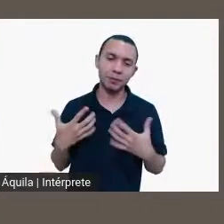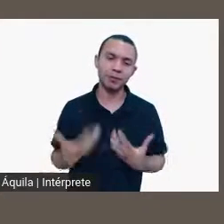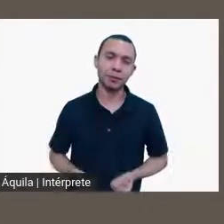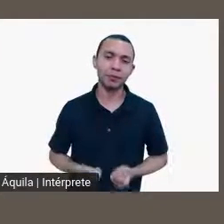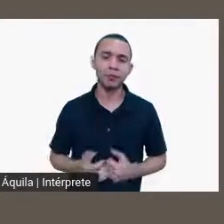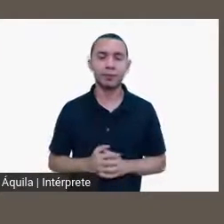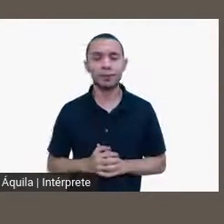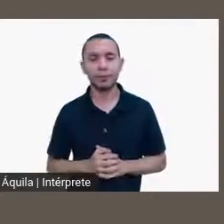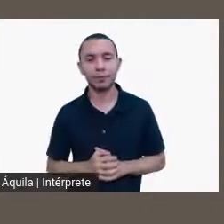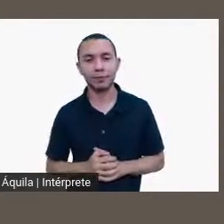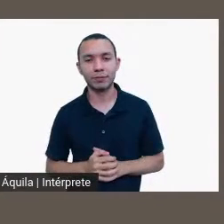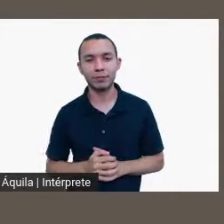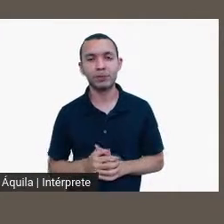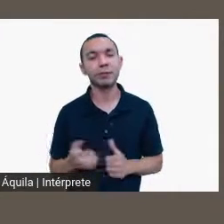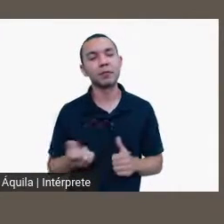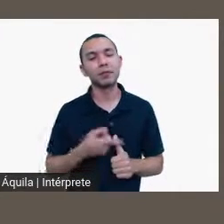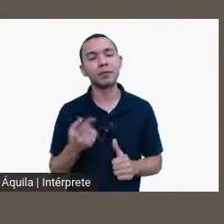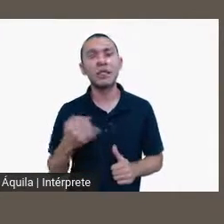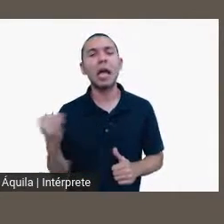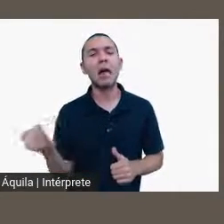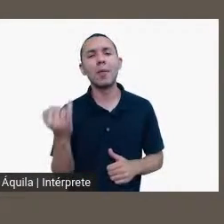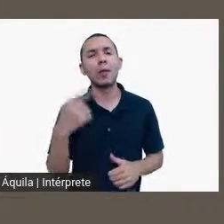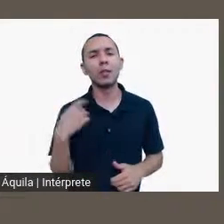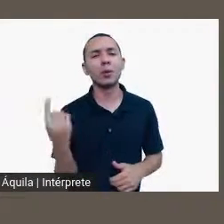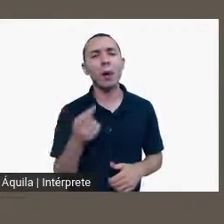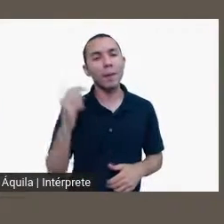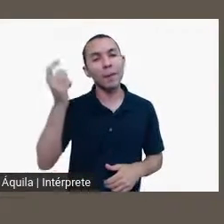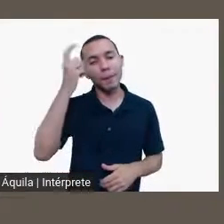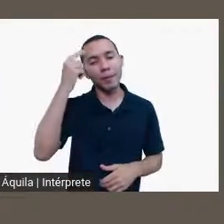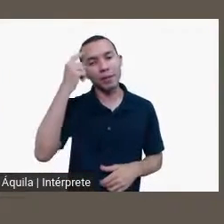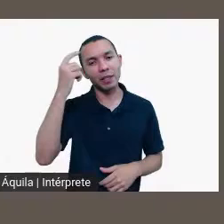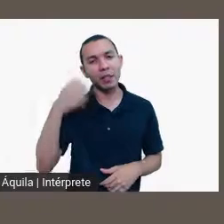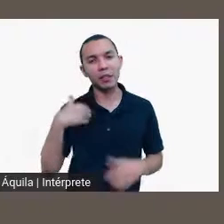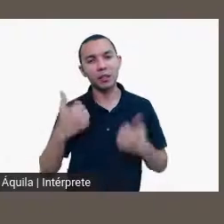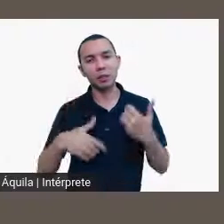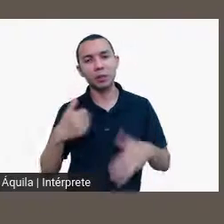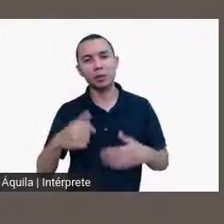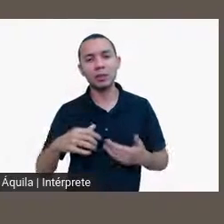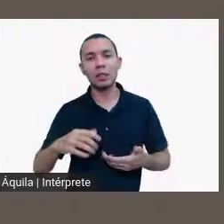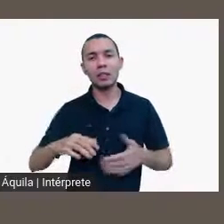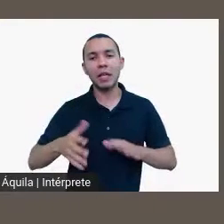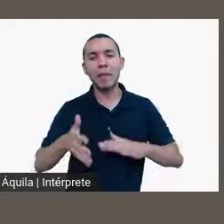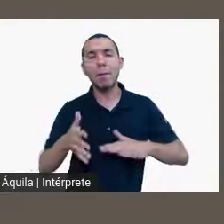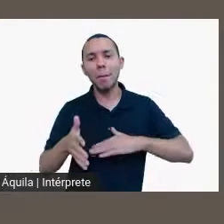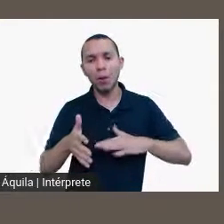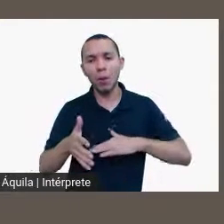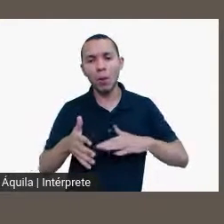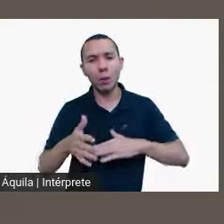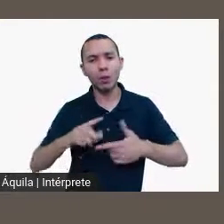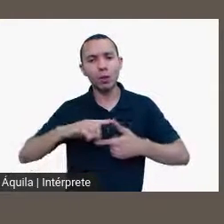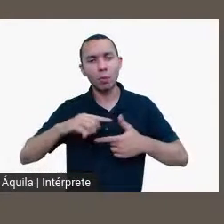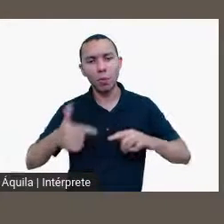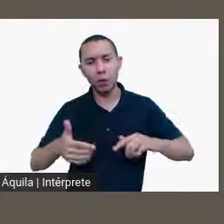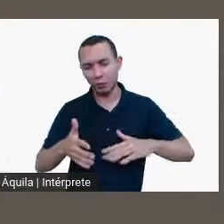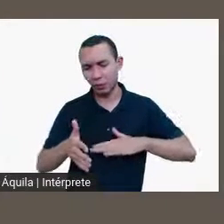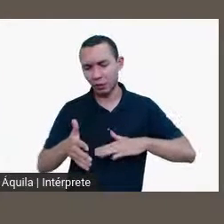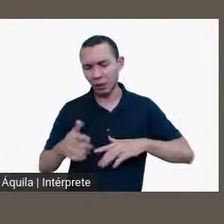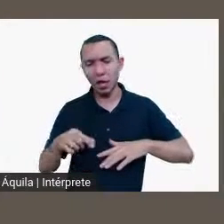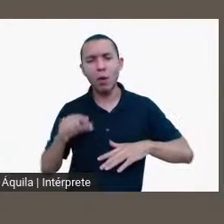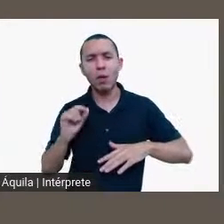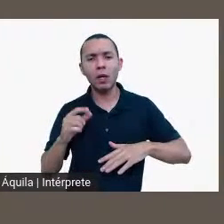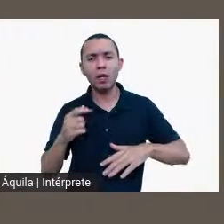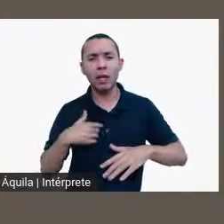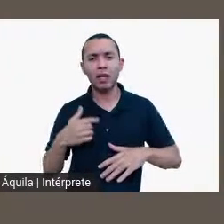Então, primeiro, seria importante pensar o que estou considerando como modernismo. Sei que esse ponto parece uma coisa meio redundante,